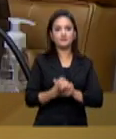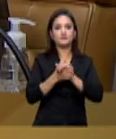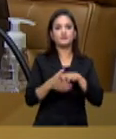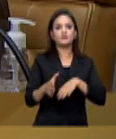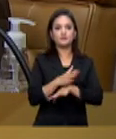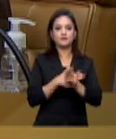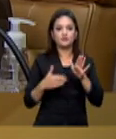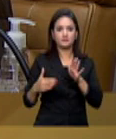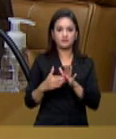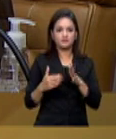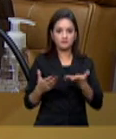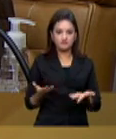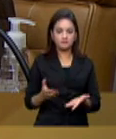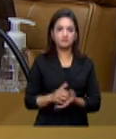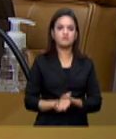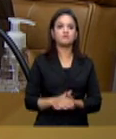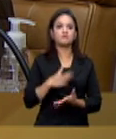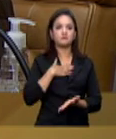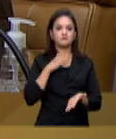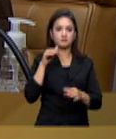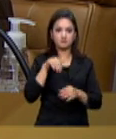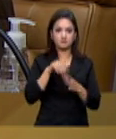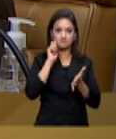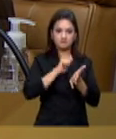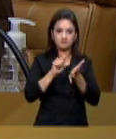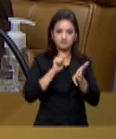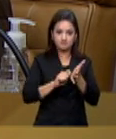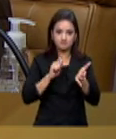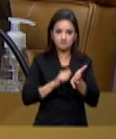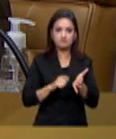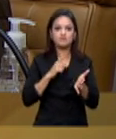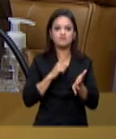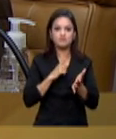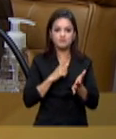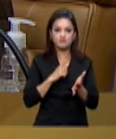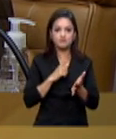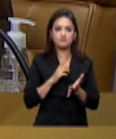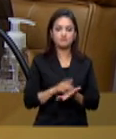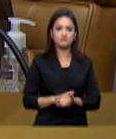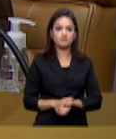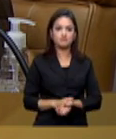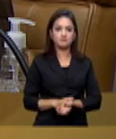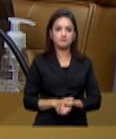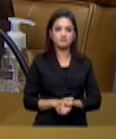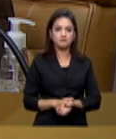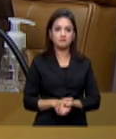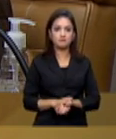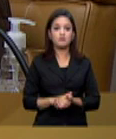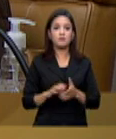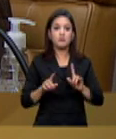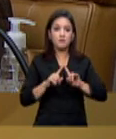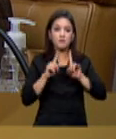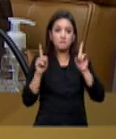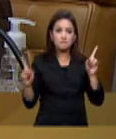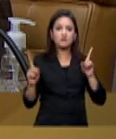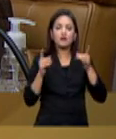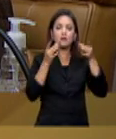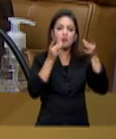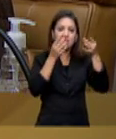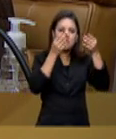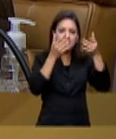Excelência. Eu trouxe um voto escrito e, originalmente, o meu voto concluía